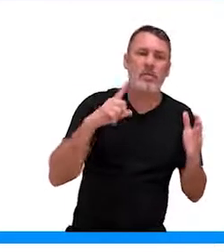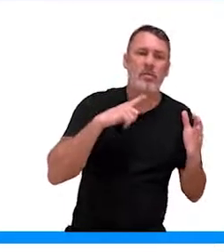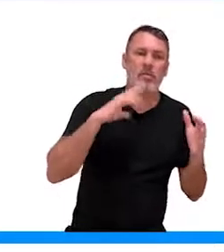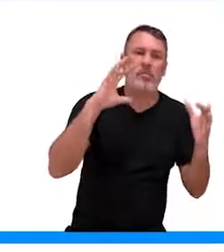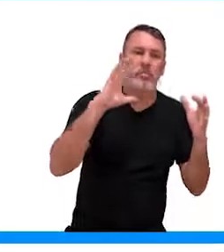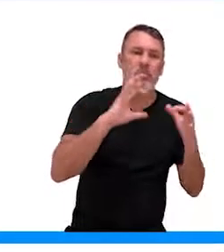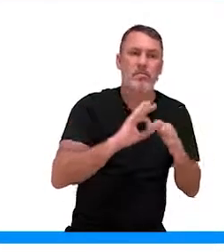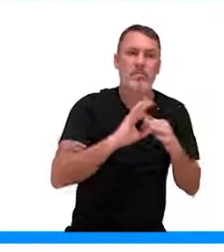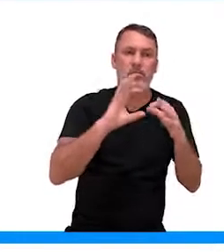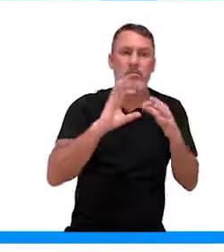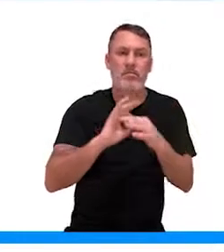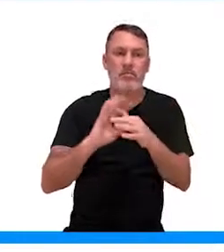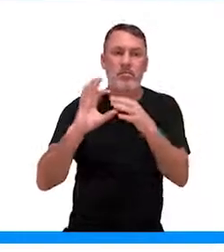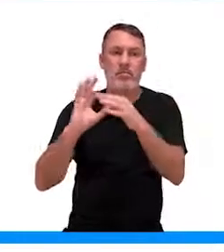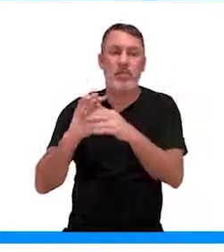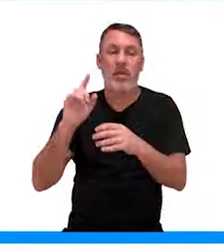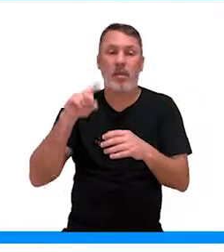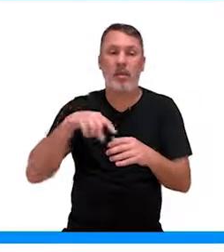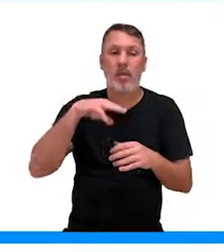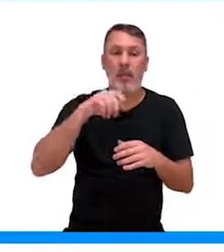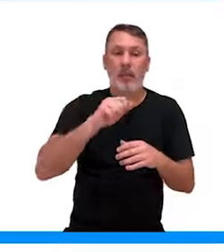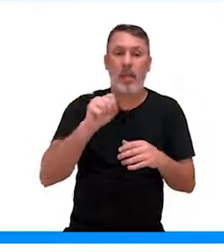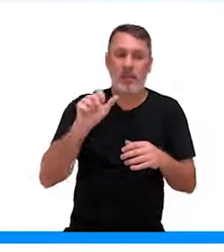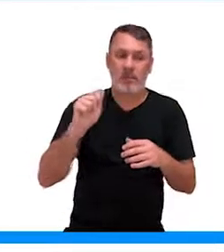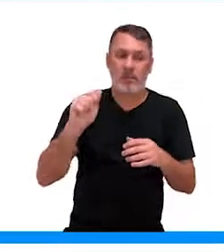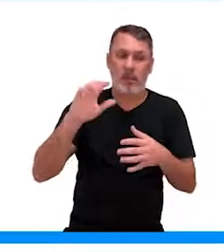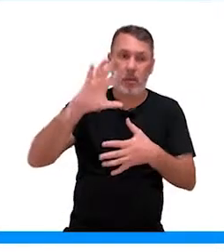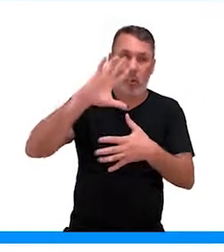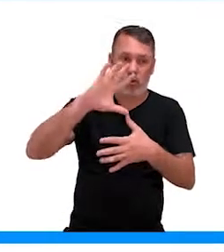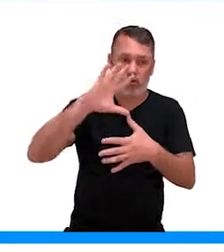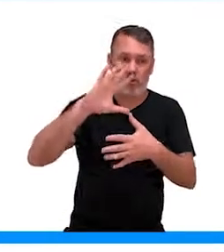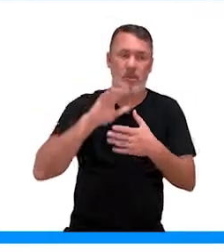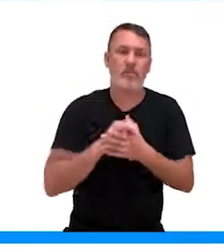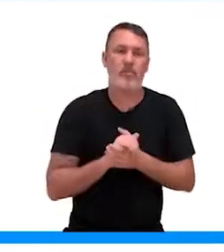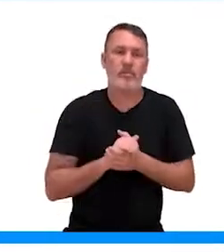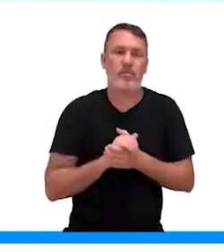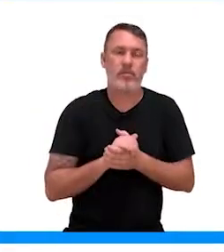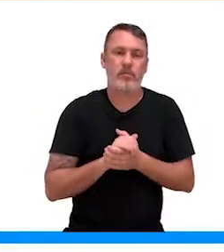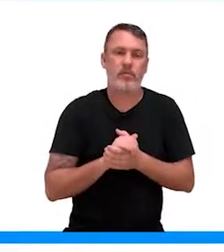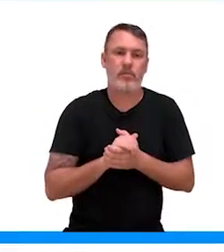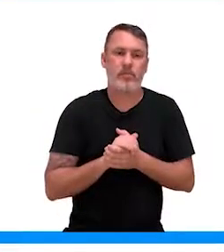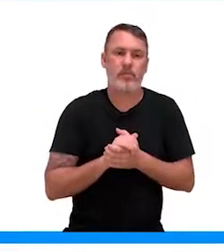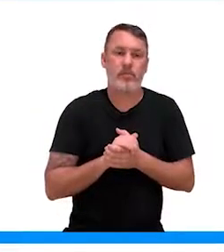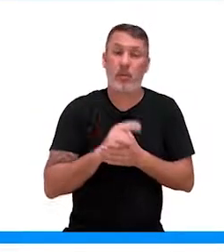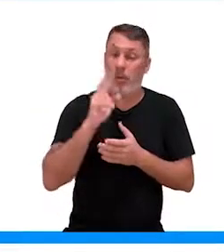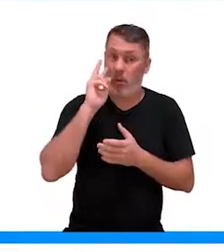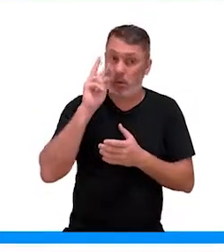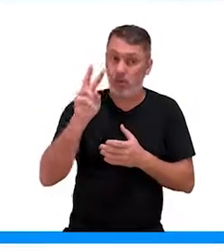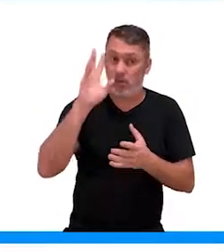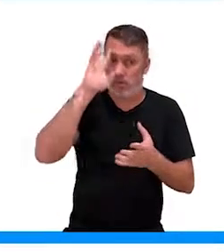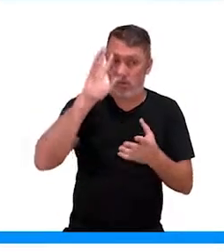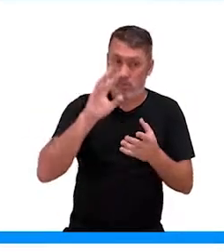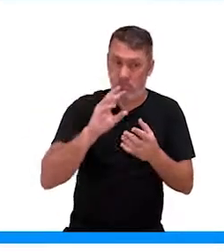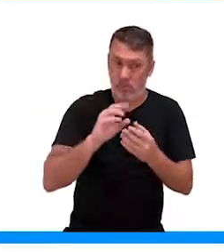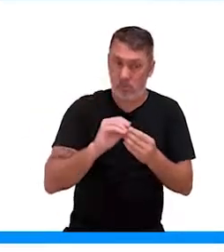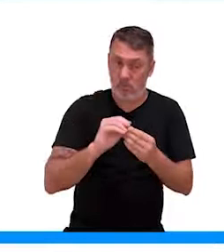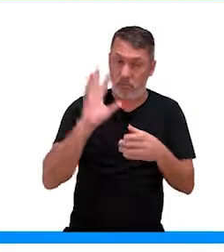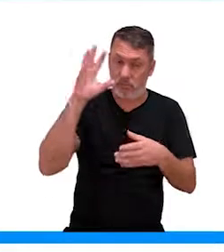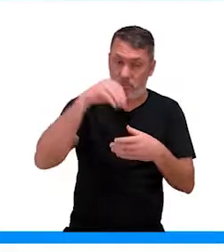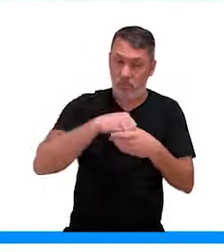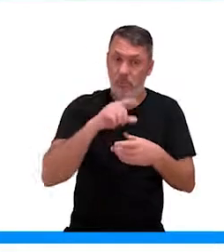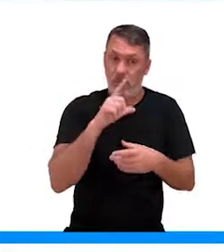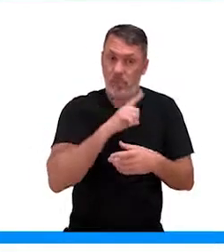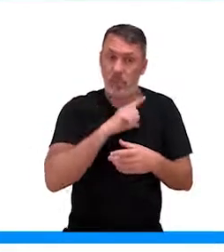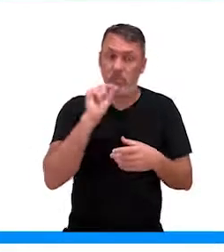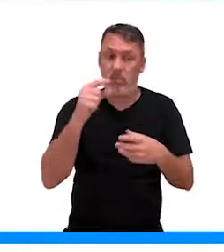as massas continentais. Esses mares, veja bem, eles podem ser